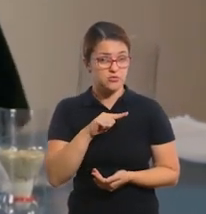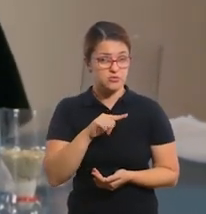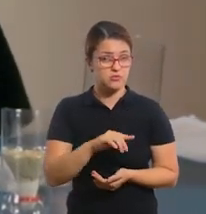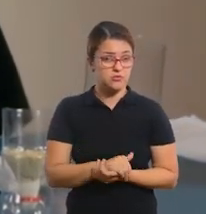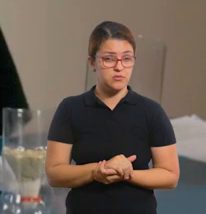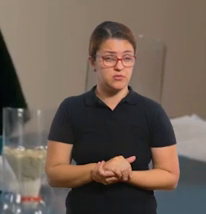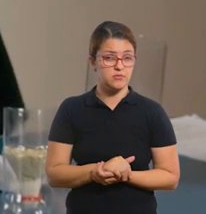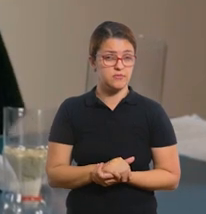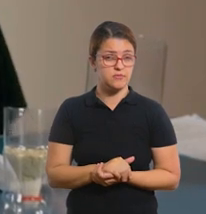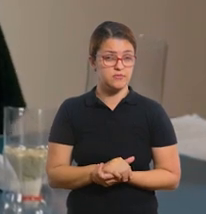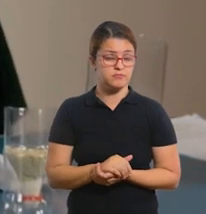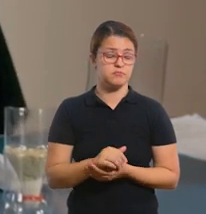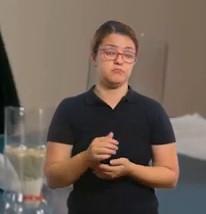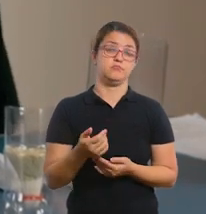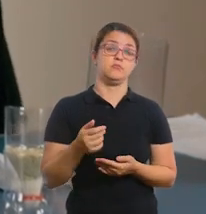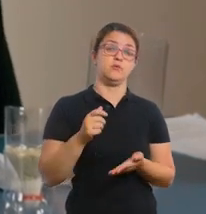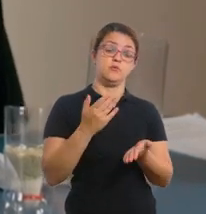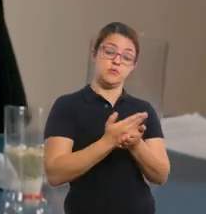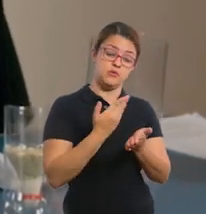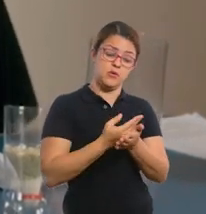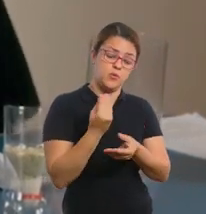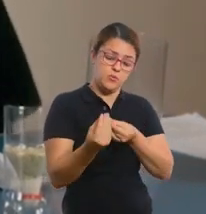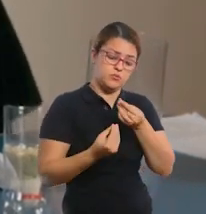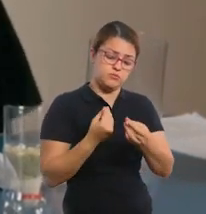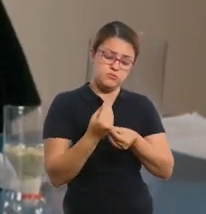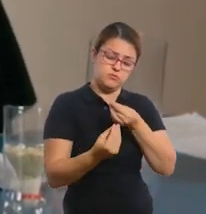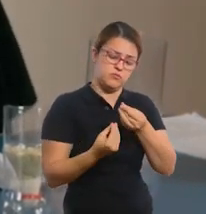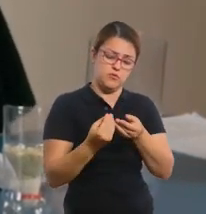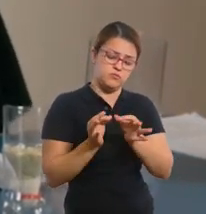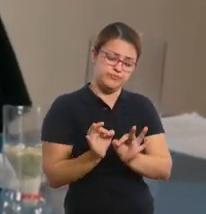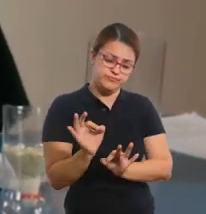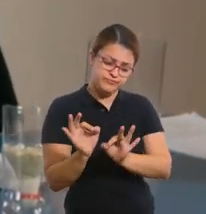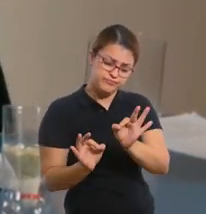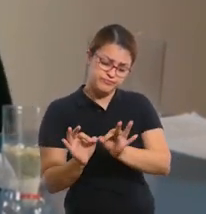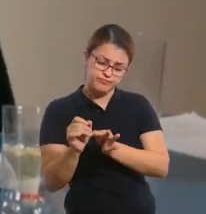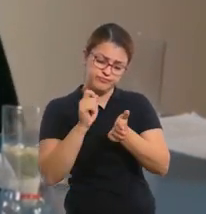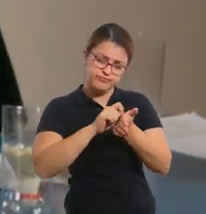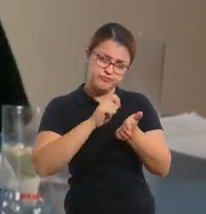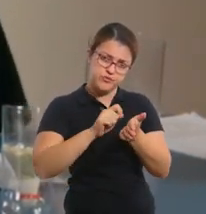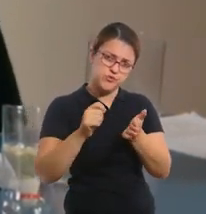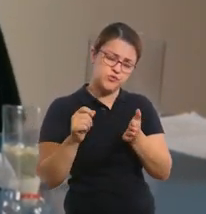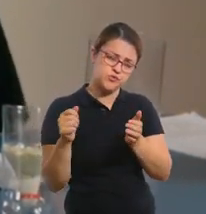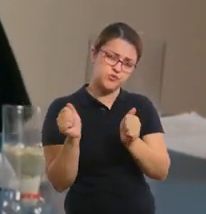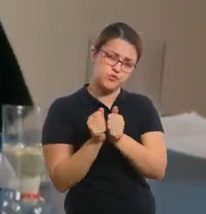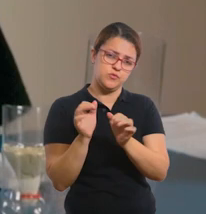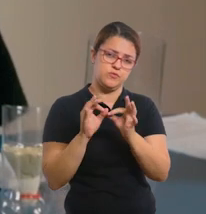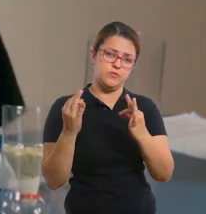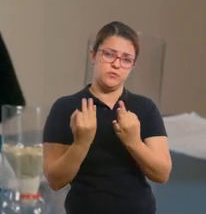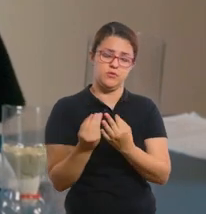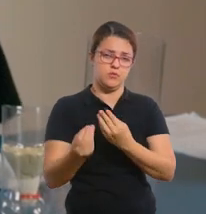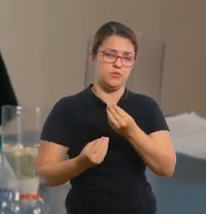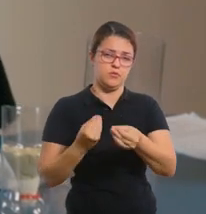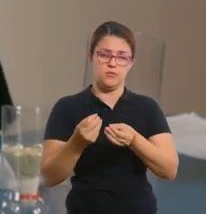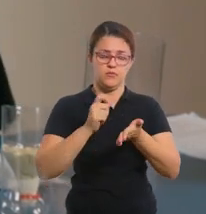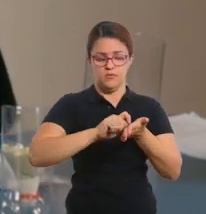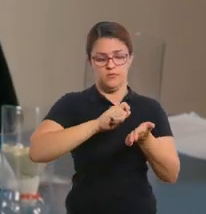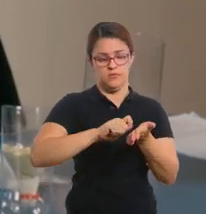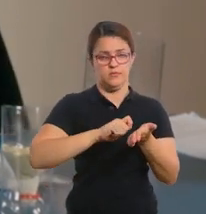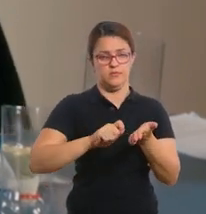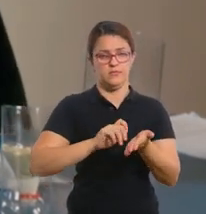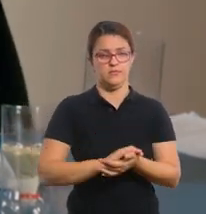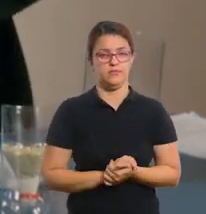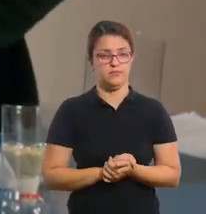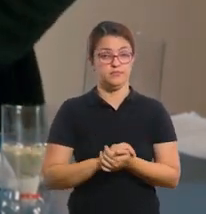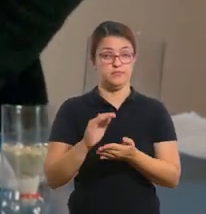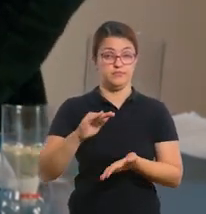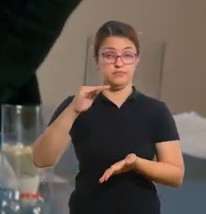acessível. Se você já faz a compostagem, registre no caderno como que funciona na sua casa, como que você faz com seus familiares,